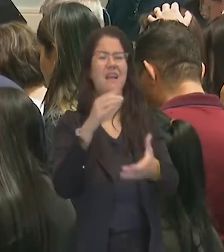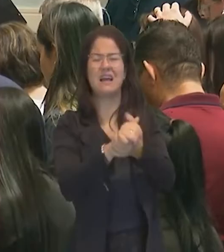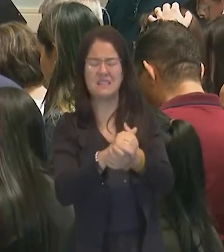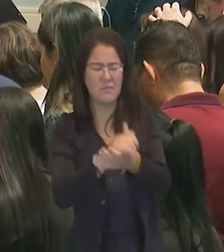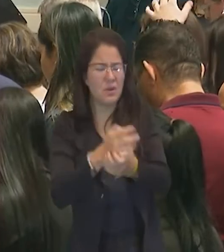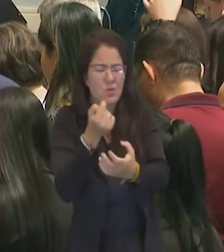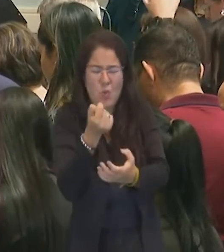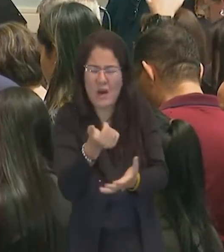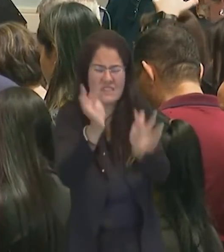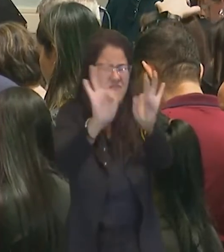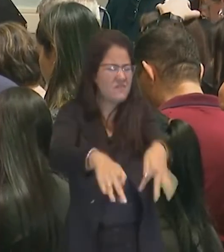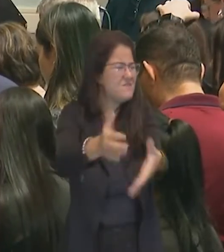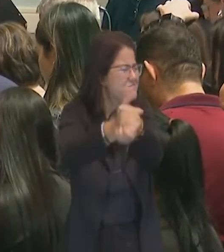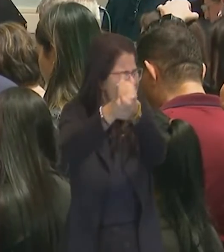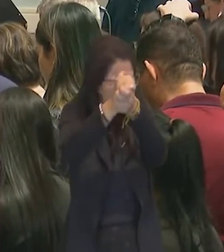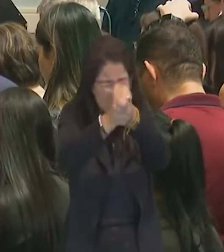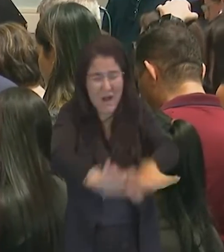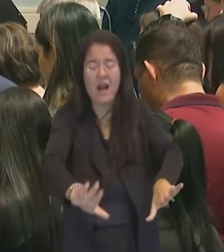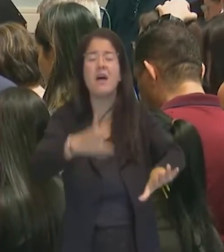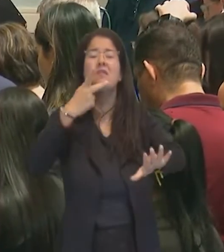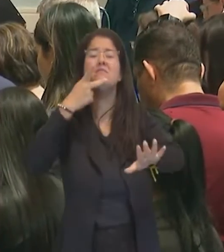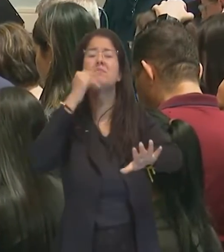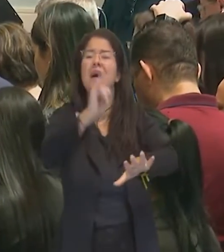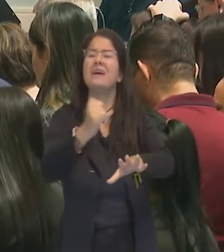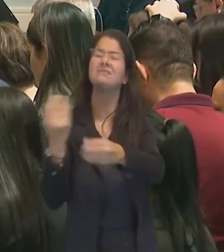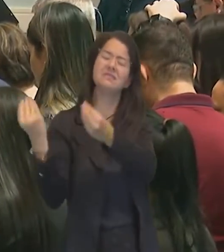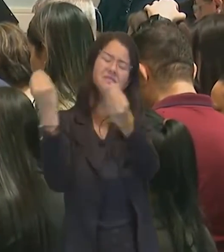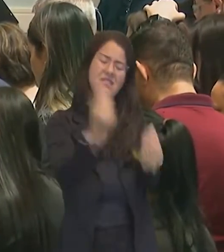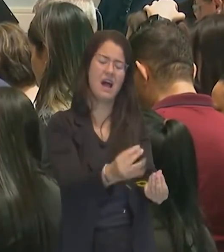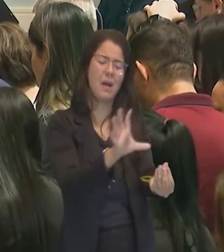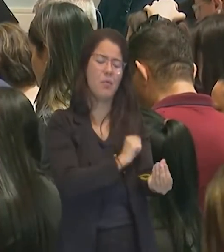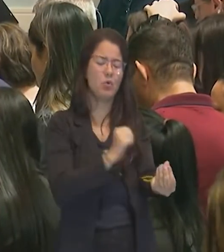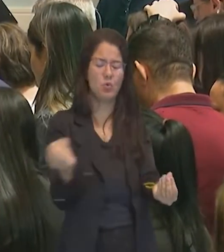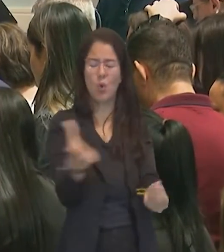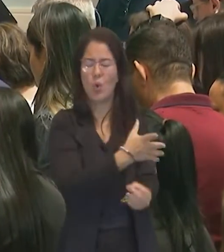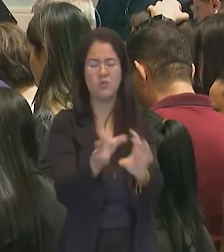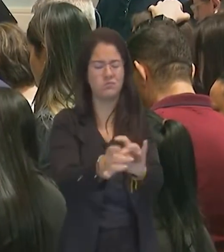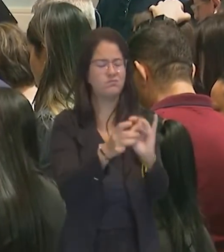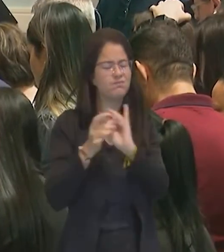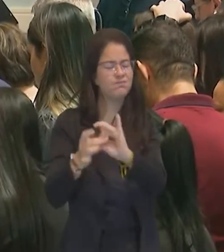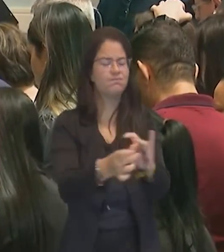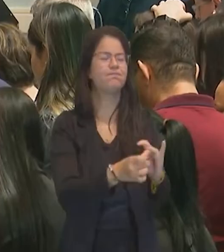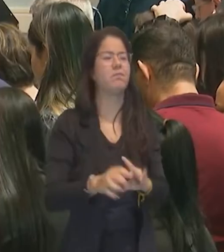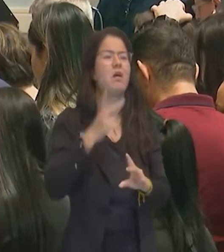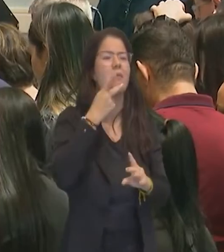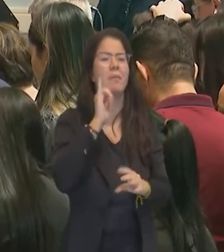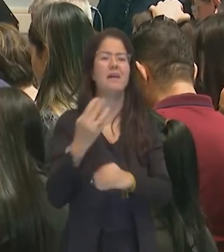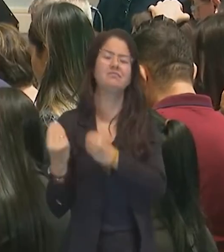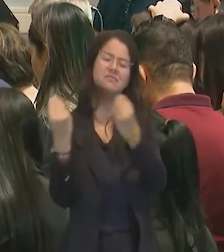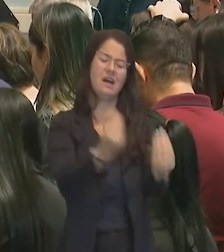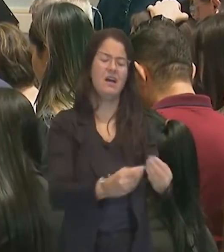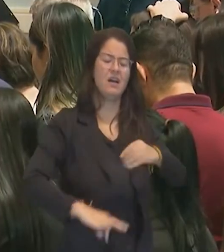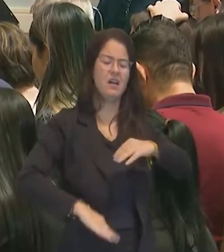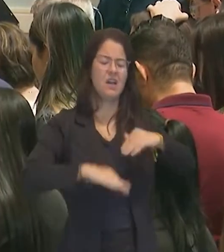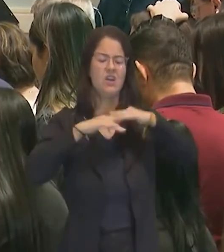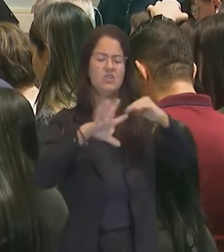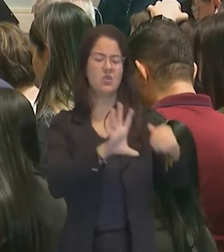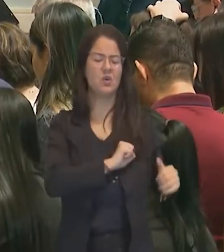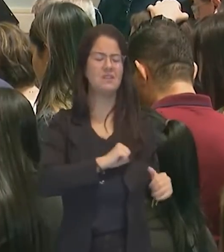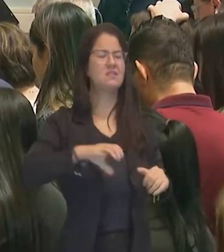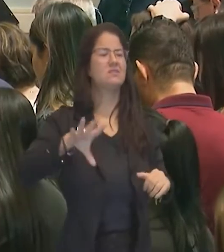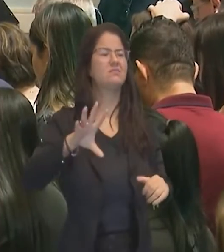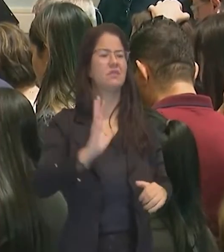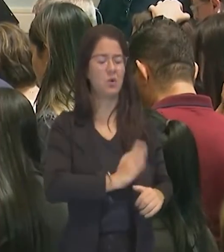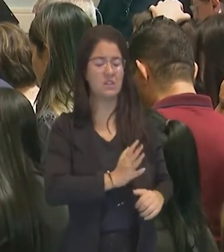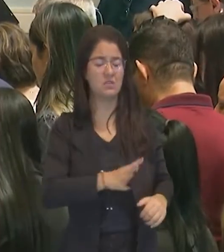a se desfazer, que o Senhor traga de novo amor. Ah, Deus, enche esses corações de amor, enche o coração